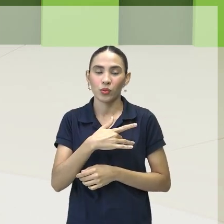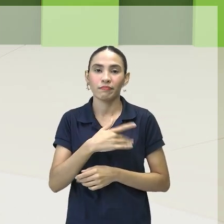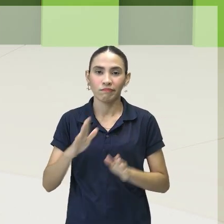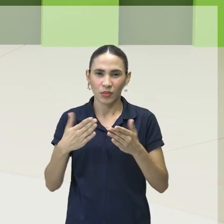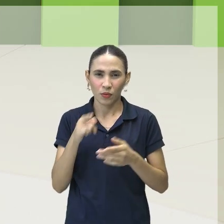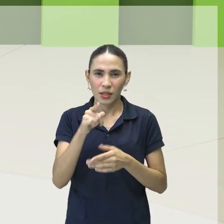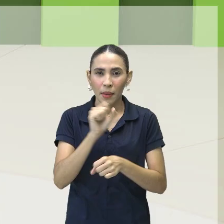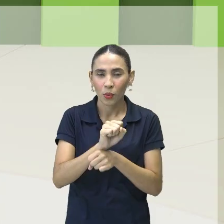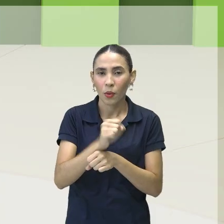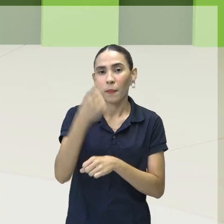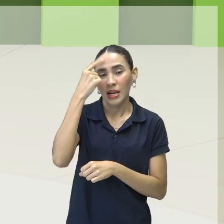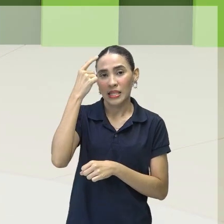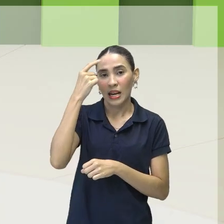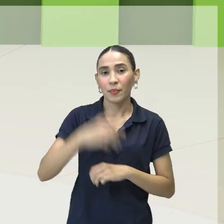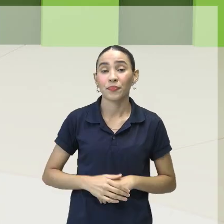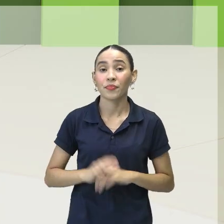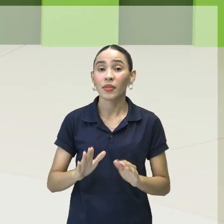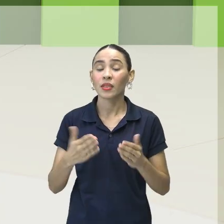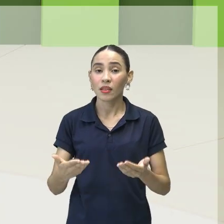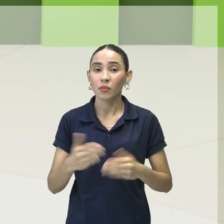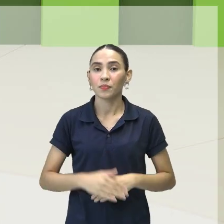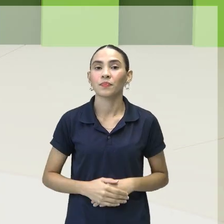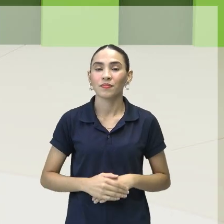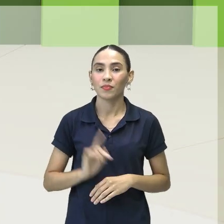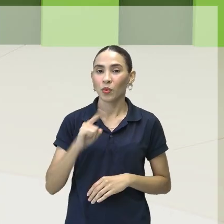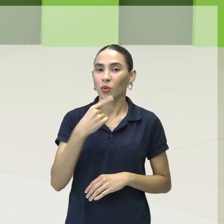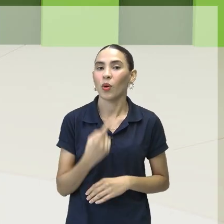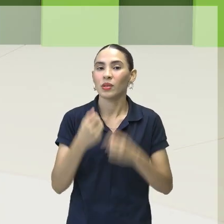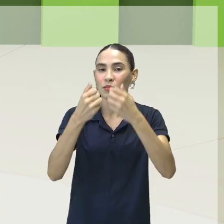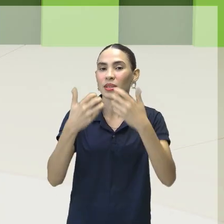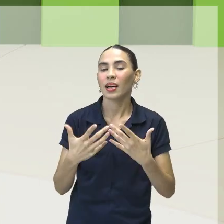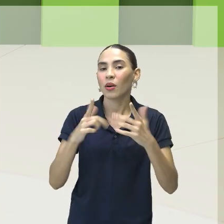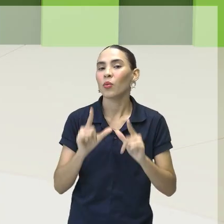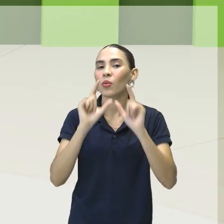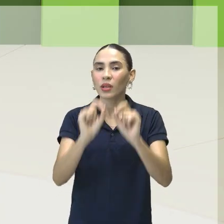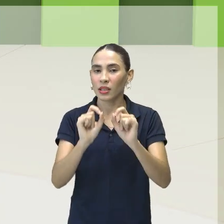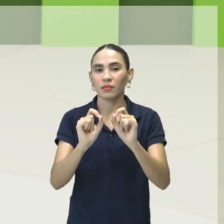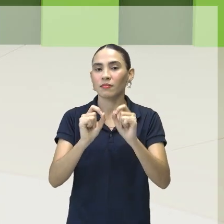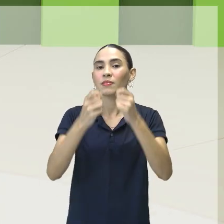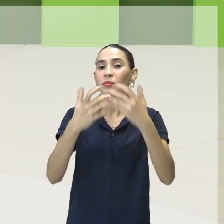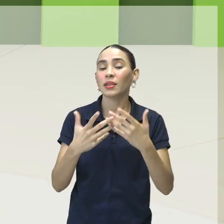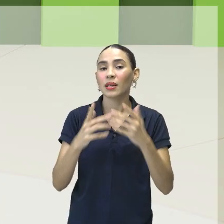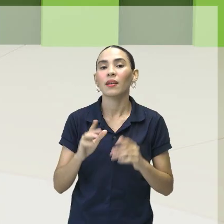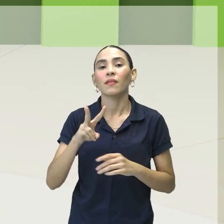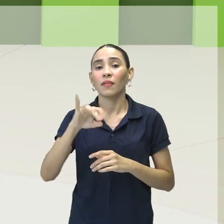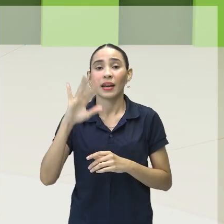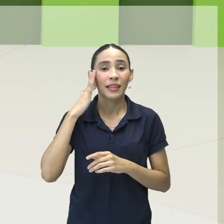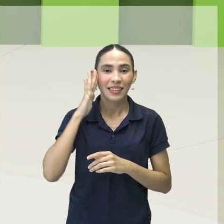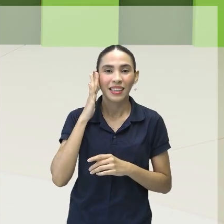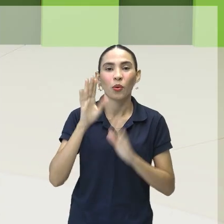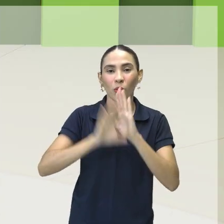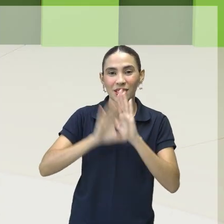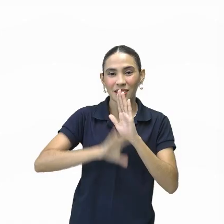Já pararam para pensar? Então, para a gente esclarecer do que se trata, a gente vai entender os conceitos de cada